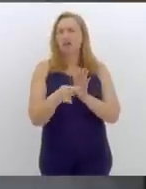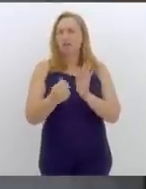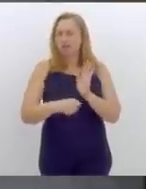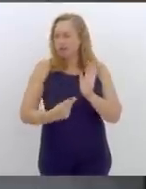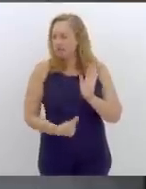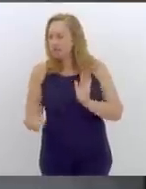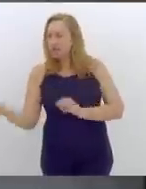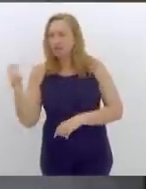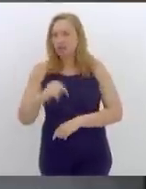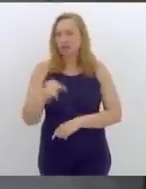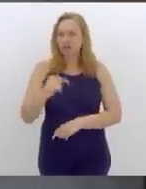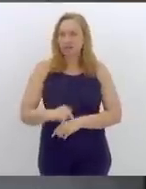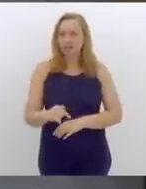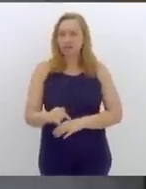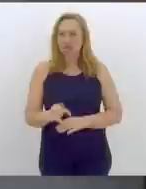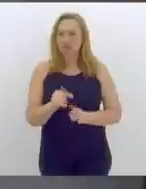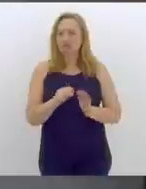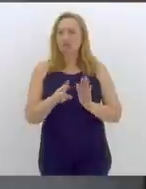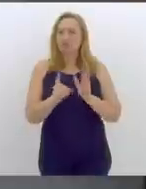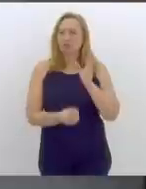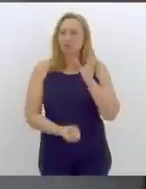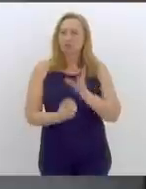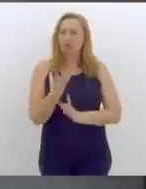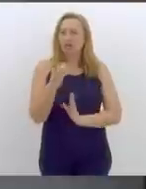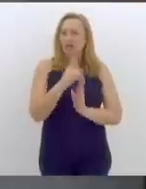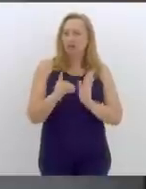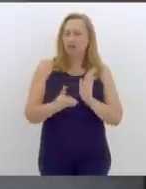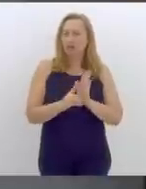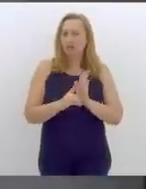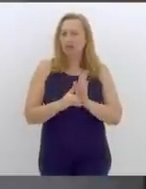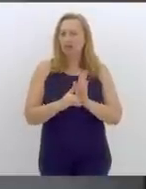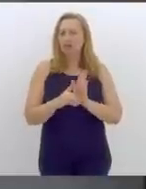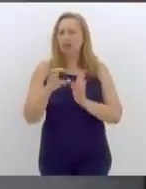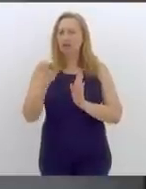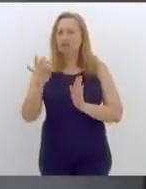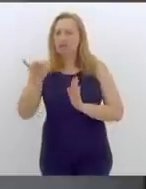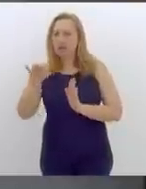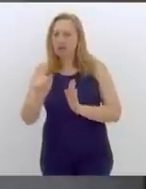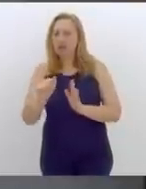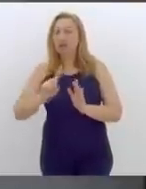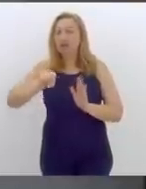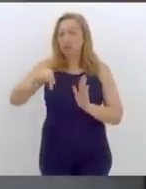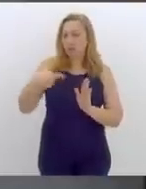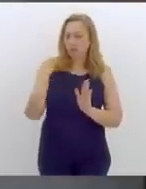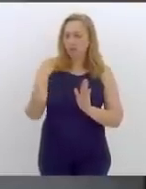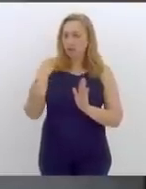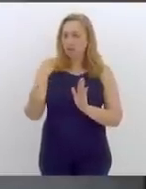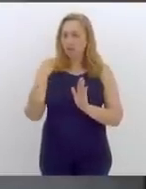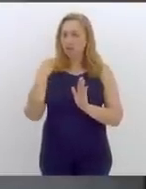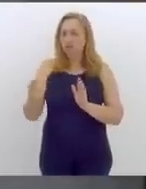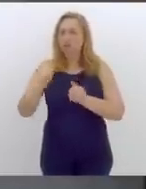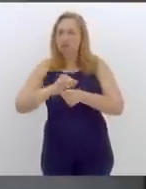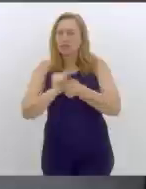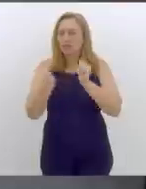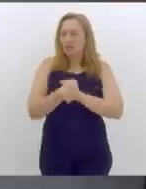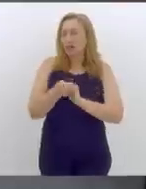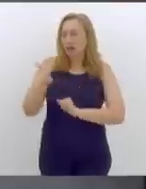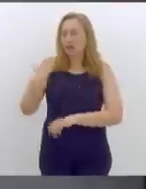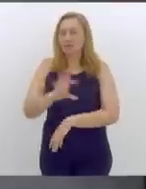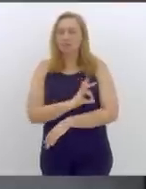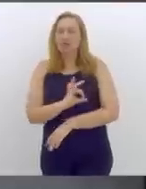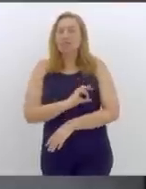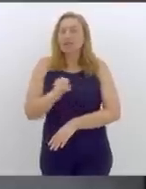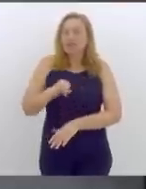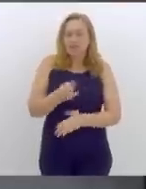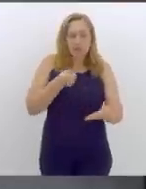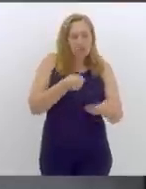a ordem de escala um decreto lei sobre escala Aí sim se faz da escala na polícia vai se adequada não precisa se for cobrar a polícia